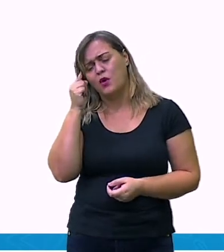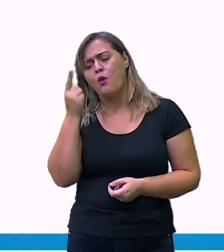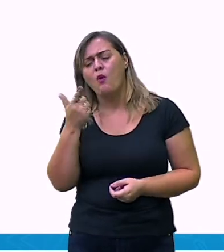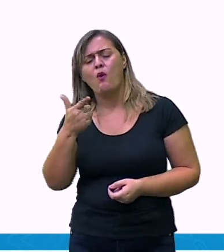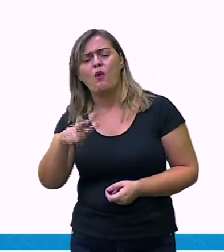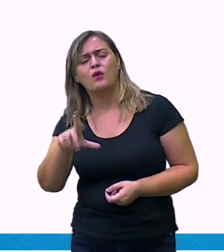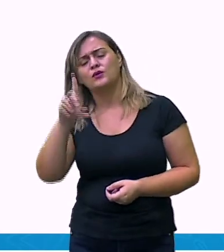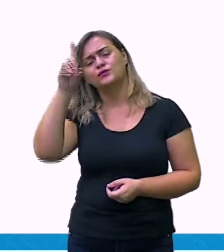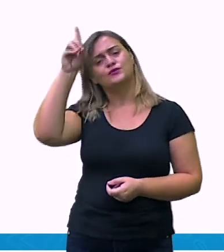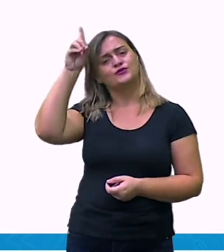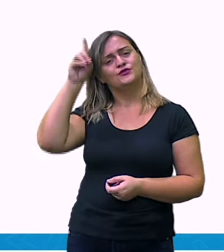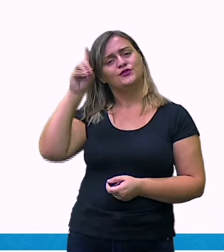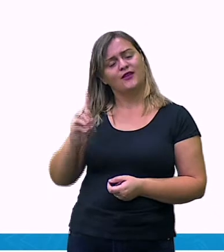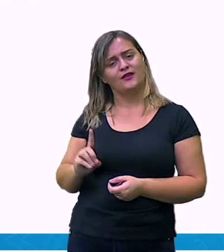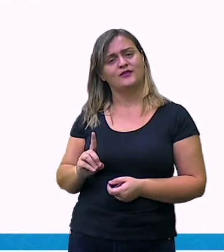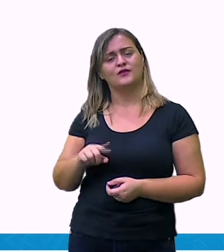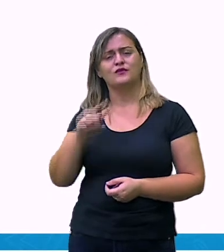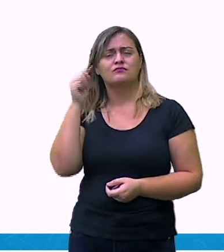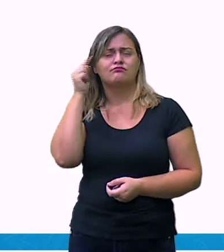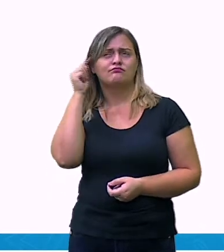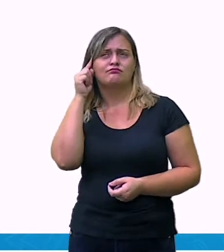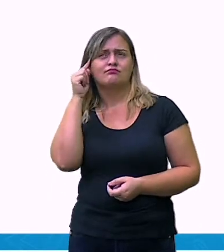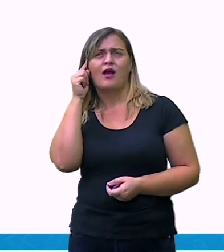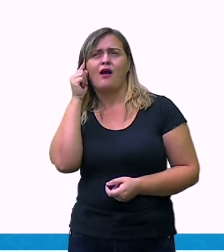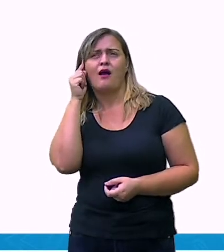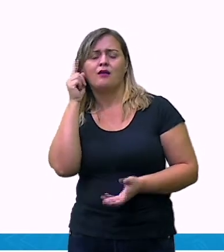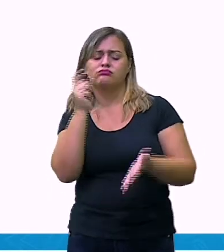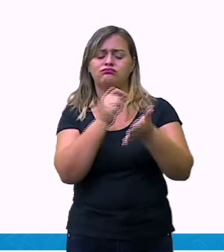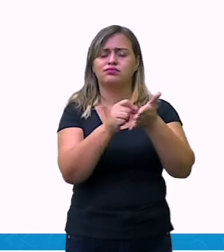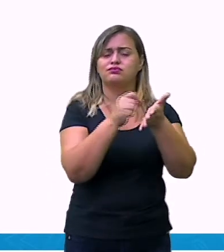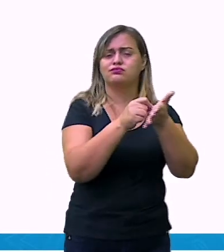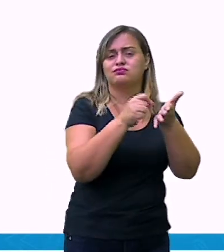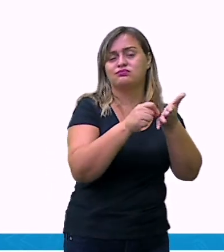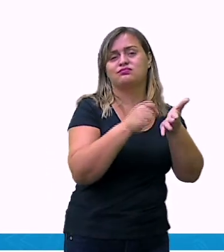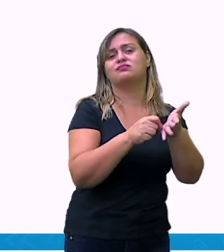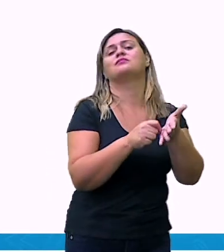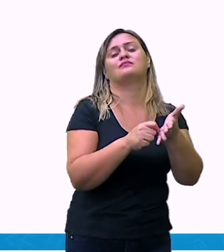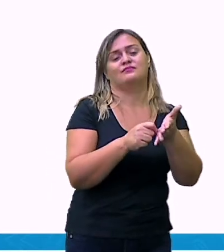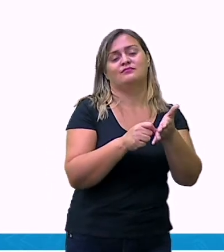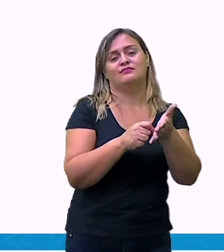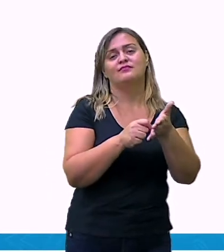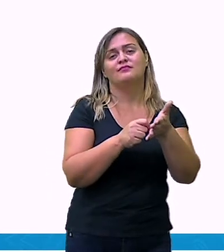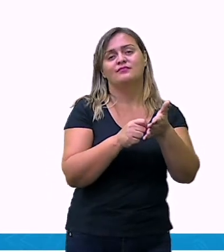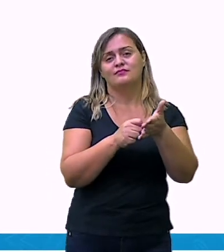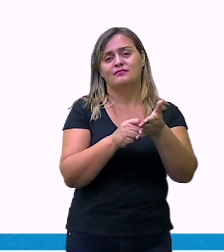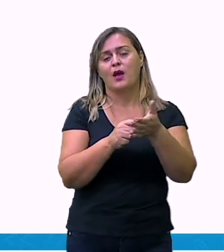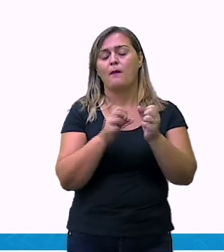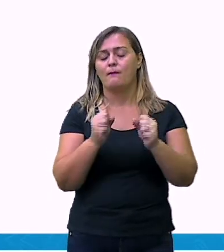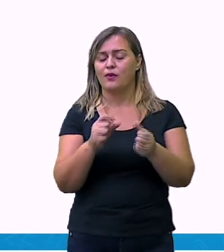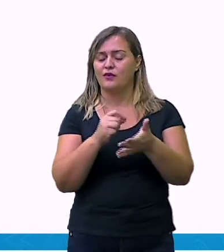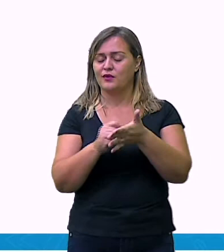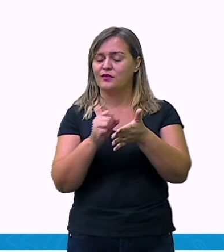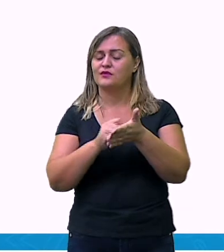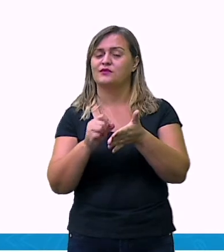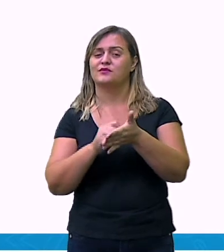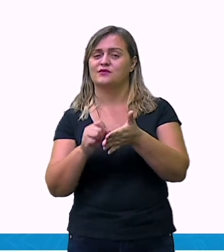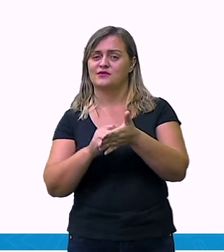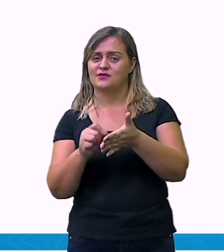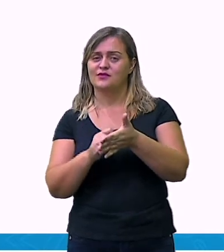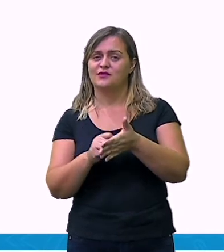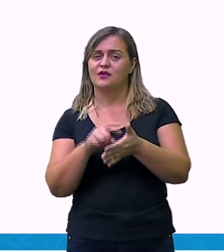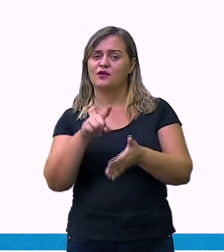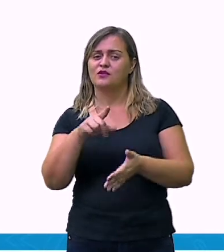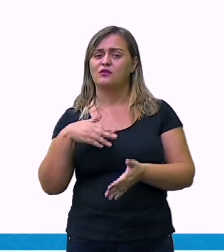É claro que nós vimos apenas um trecho. Então, vamos imaginar que só tem aquela parte ali. O que você gostaria de